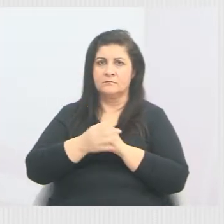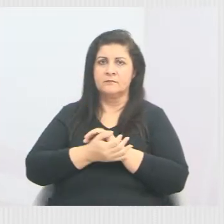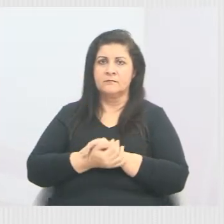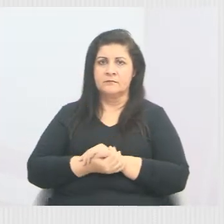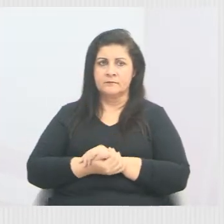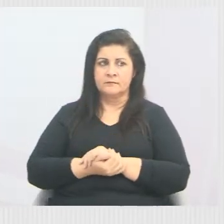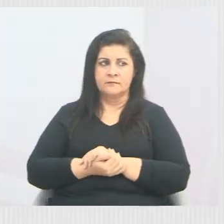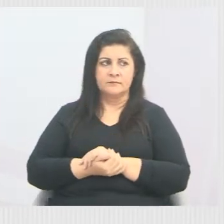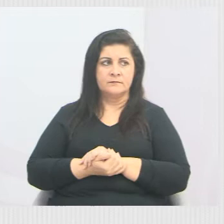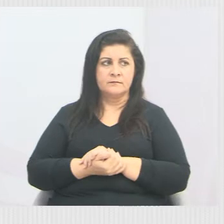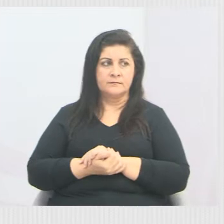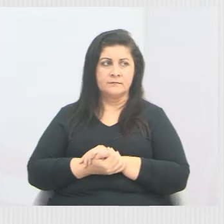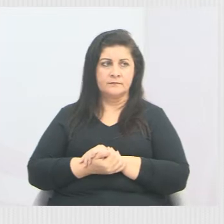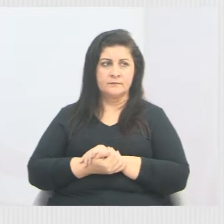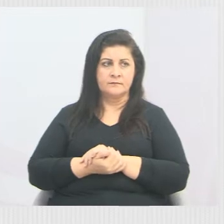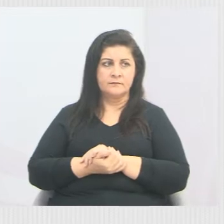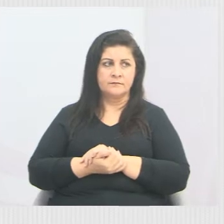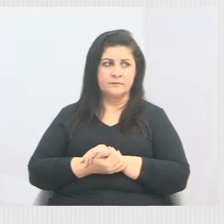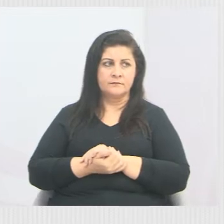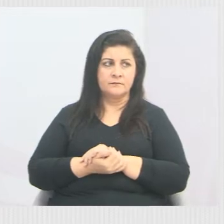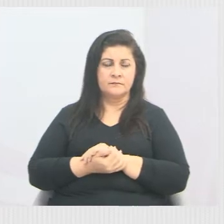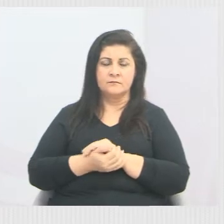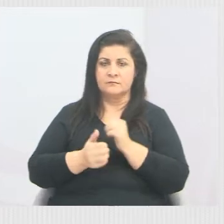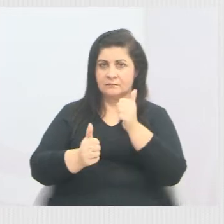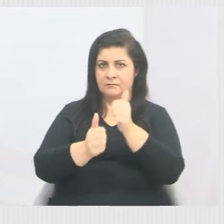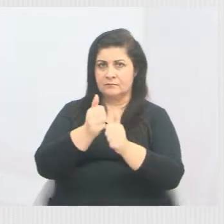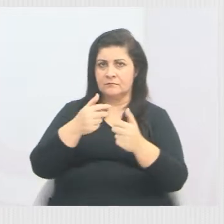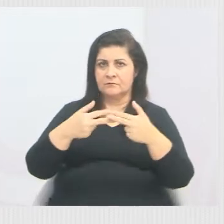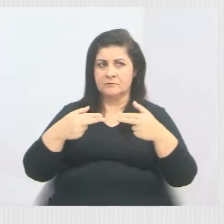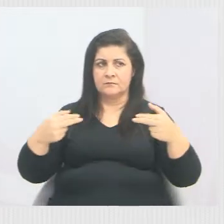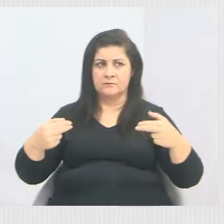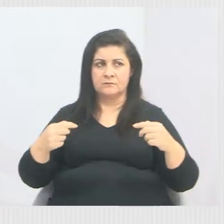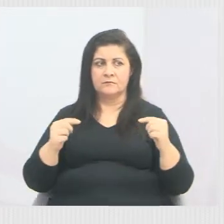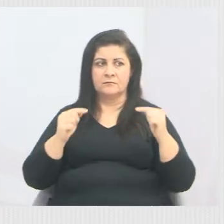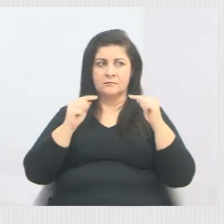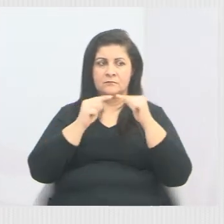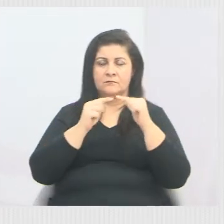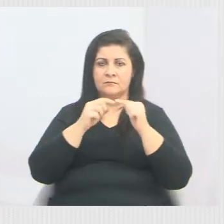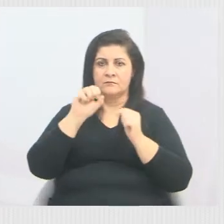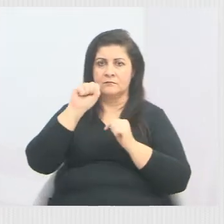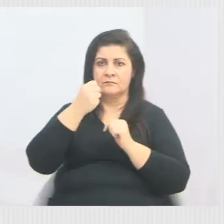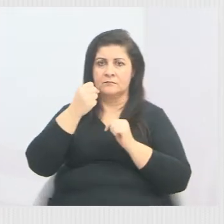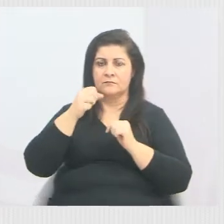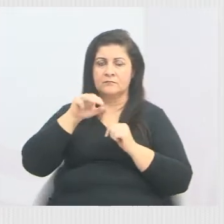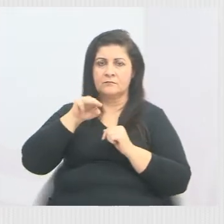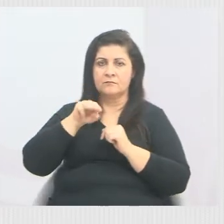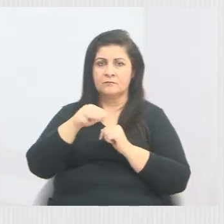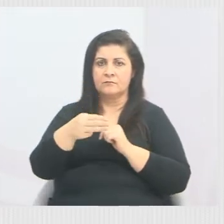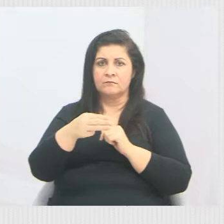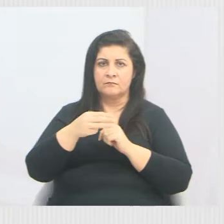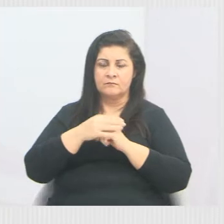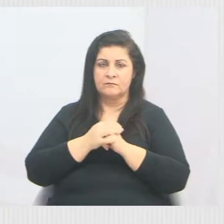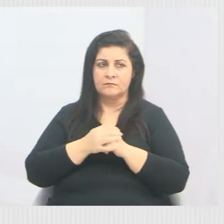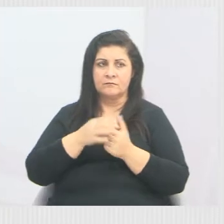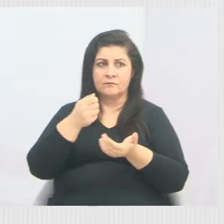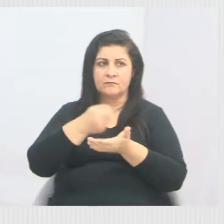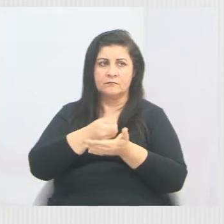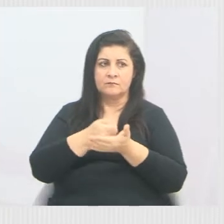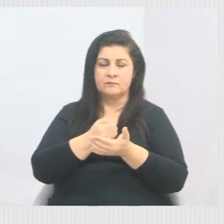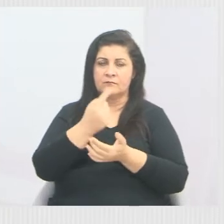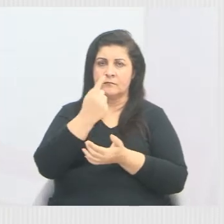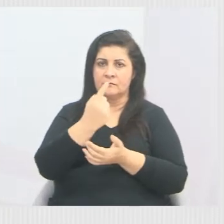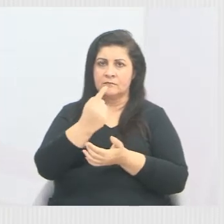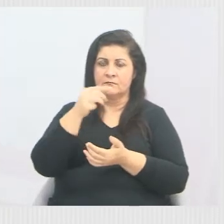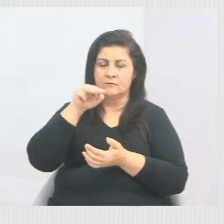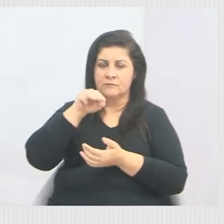25,79%. O esporte, né, temos aqui uma meta orçada de 8.153, liquidado até o